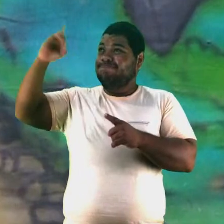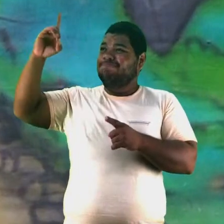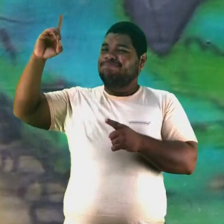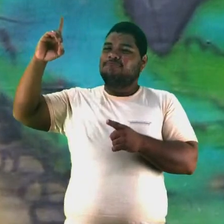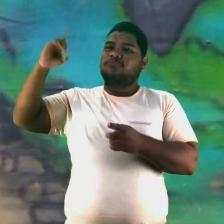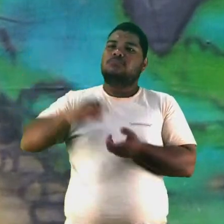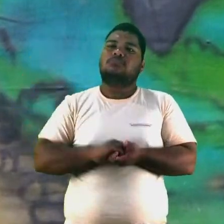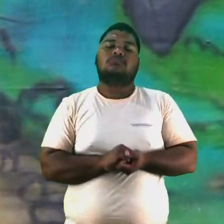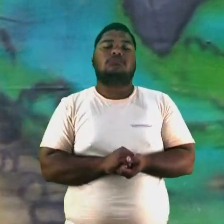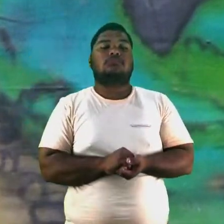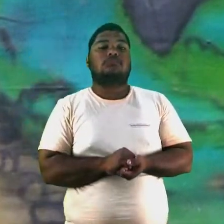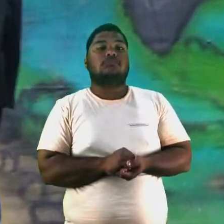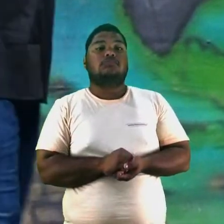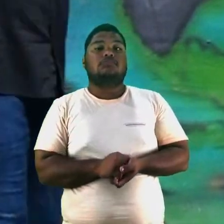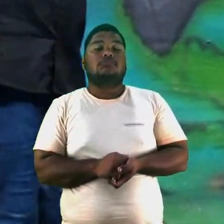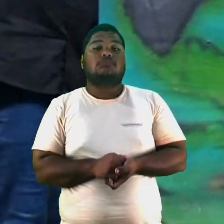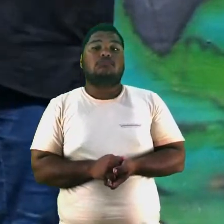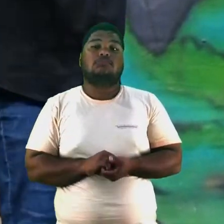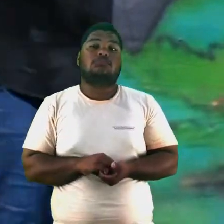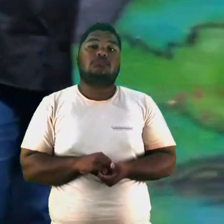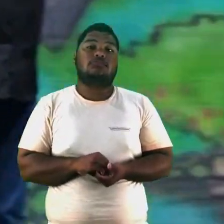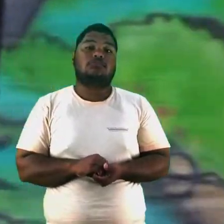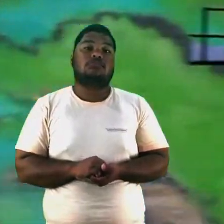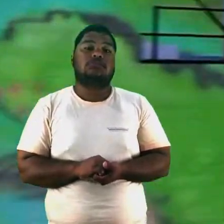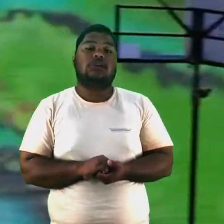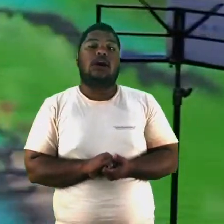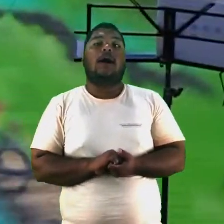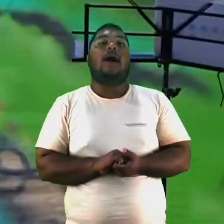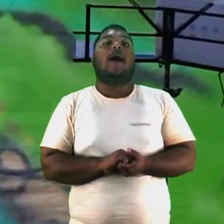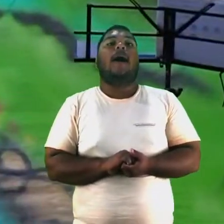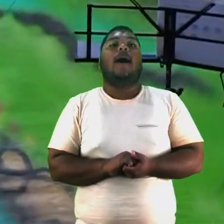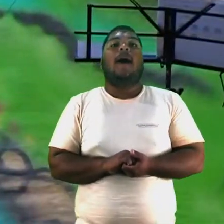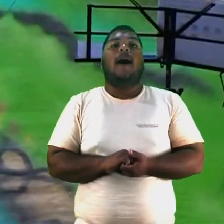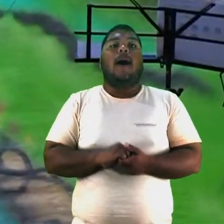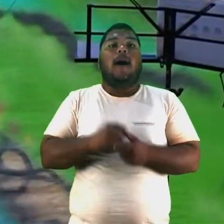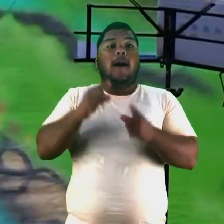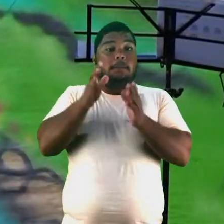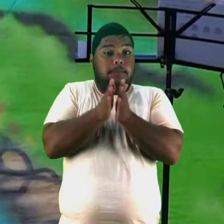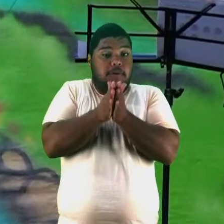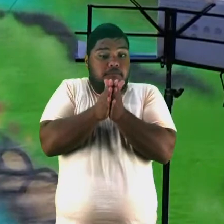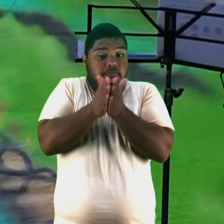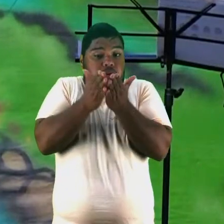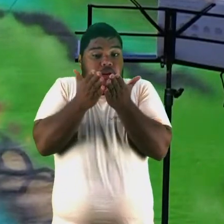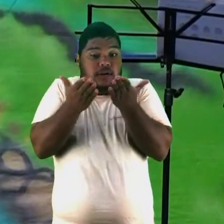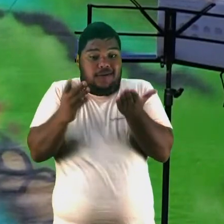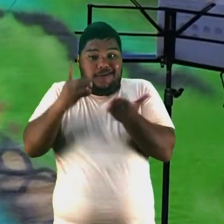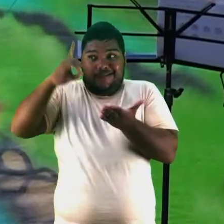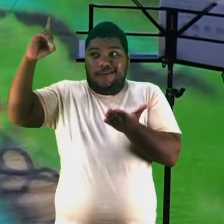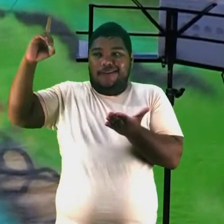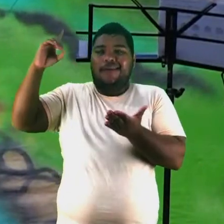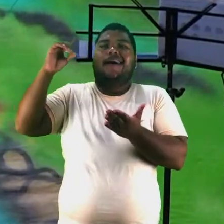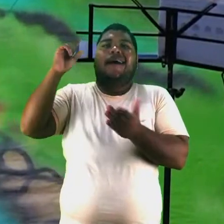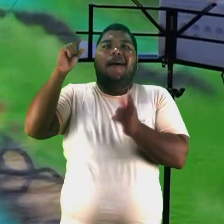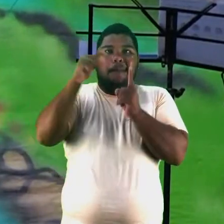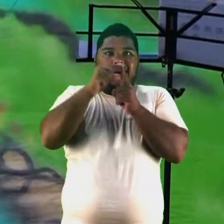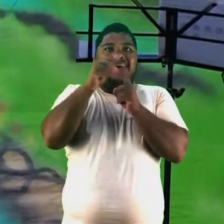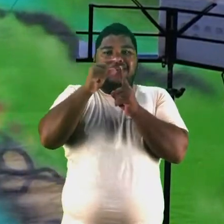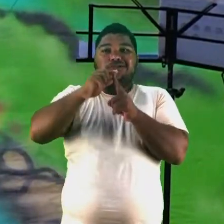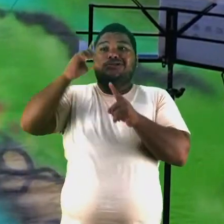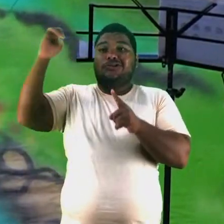E o grande pressuposto: a Bíblia é a palavra de Deus. Os